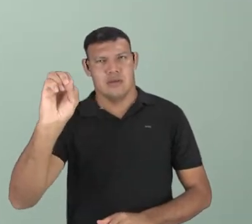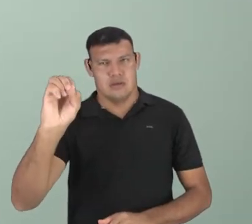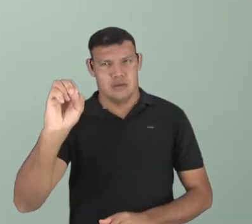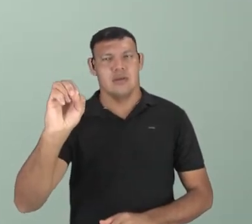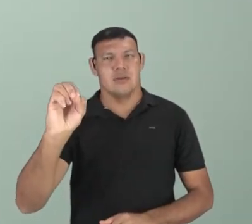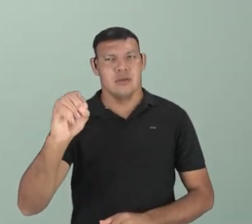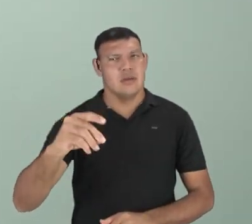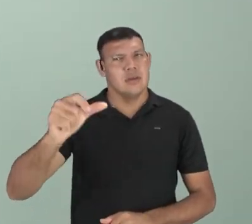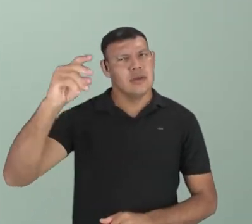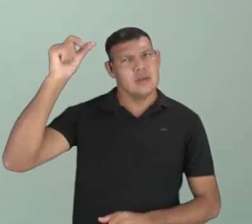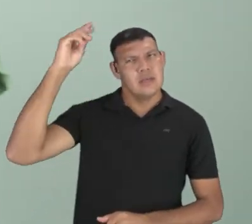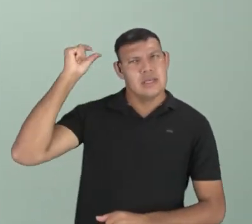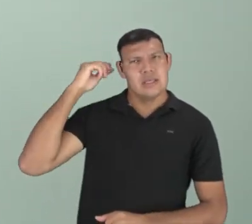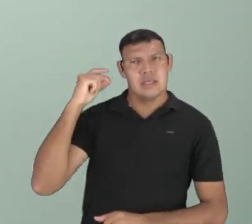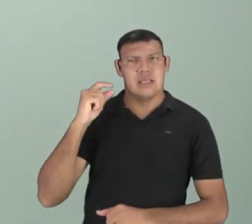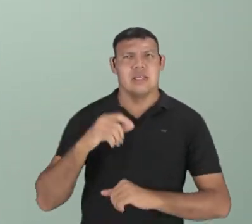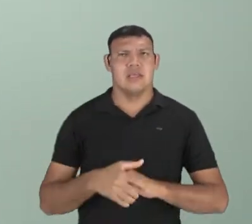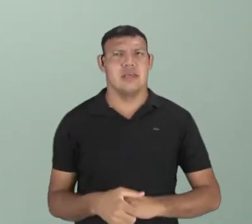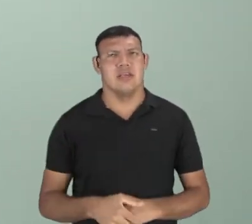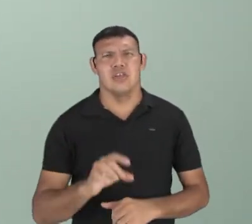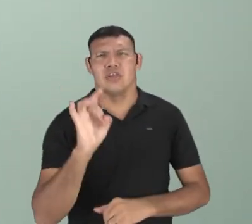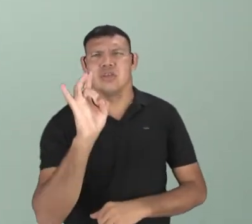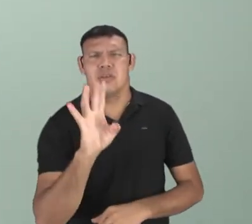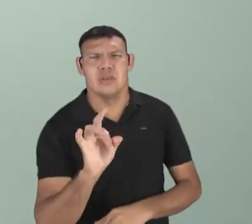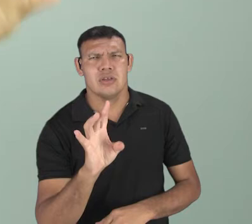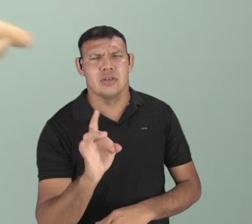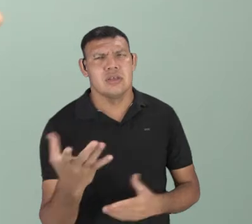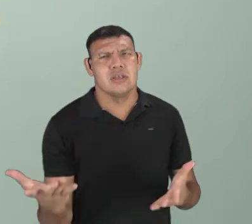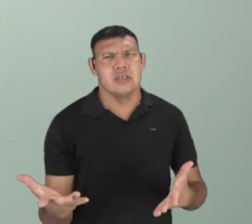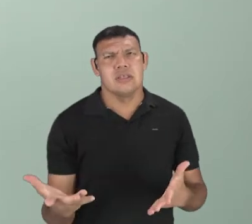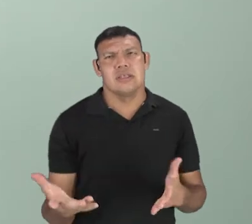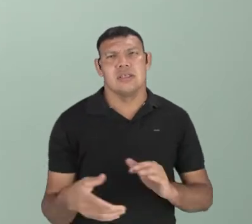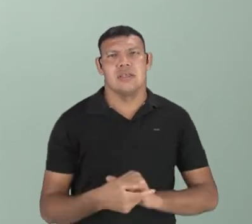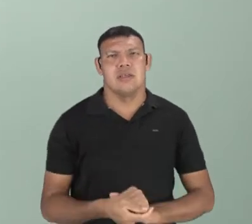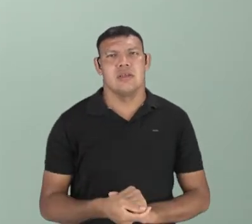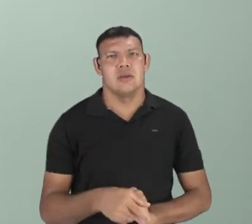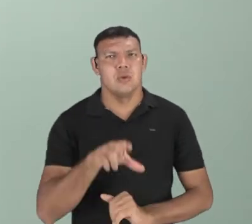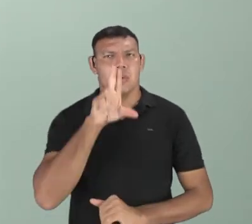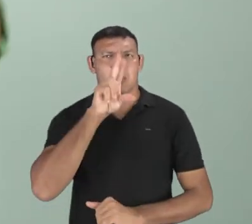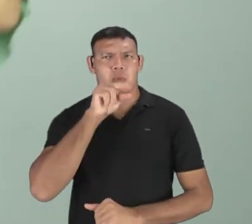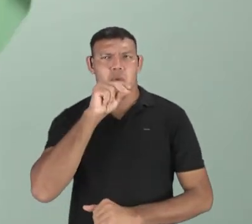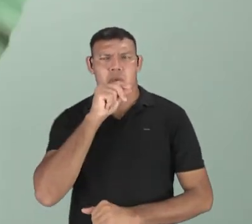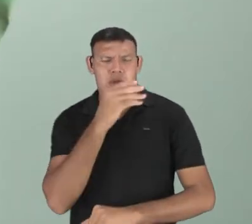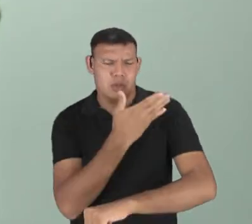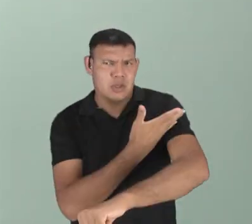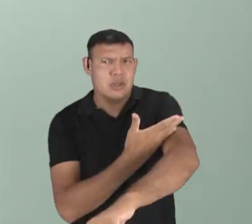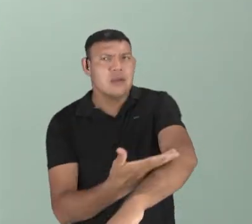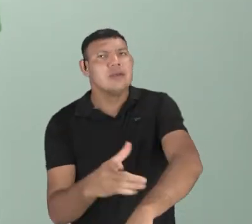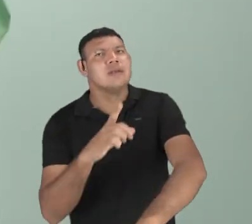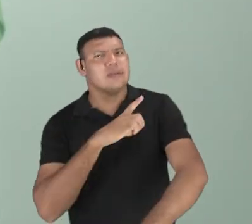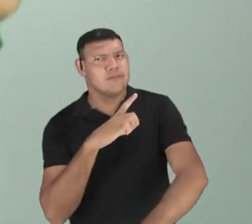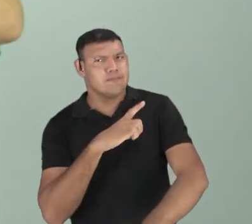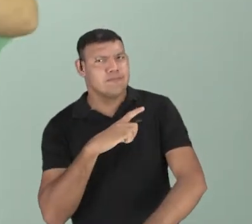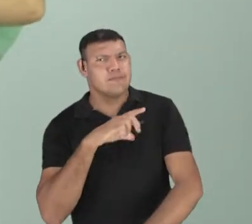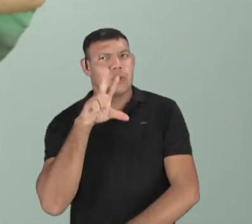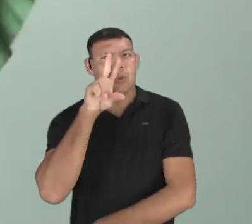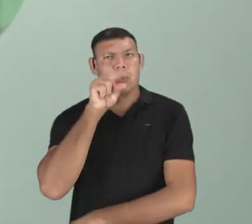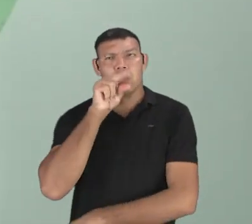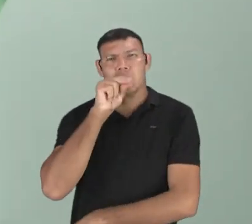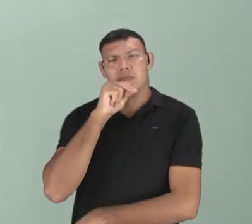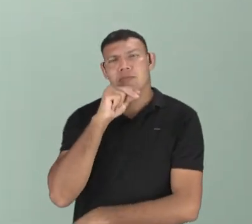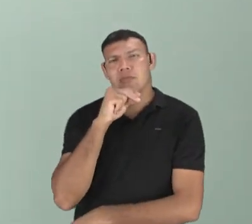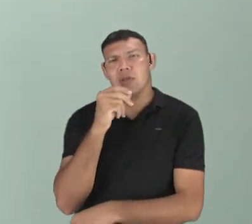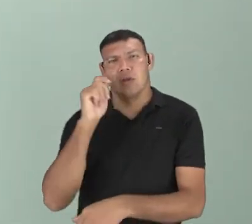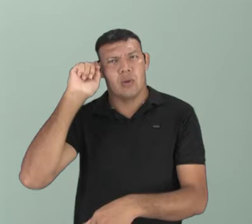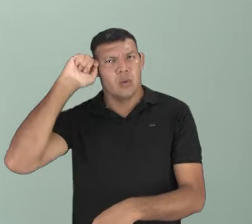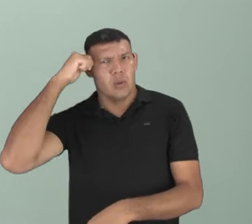ciência anterior, mesmo que você só tenha visto cisnes brancos, é possível que exista cisne negro. Então ele